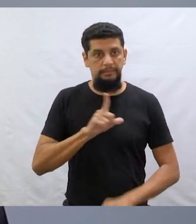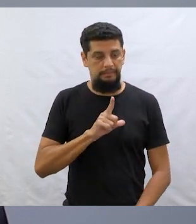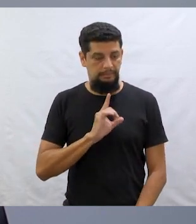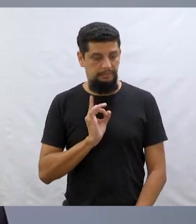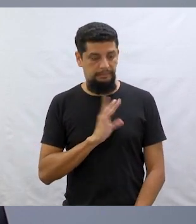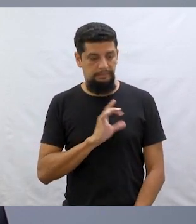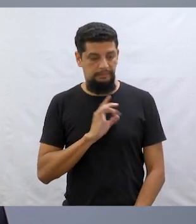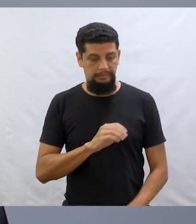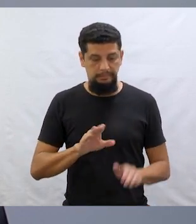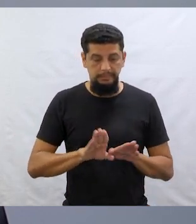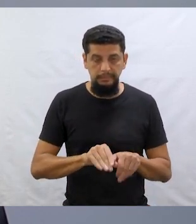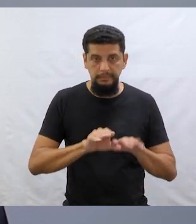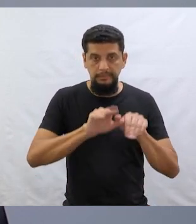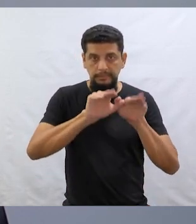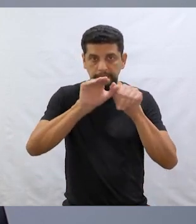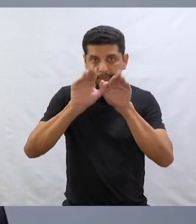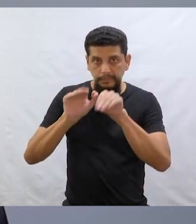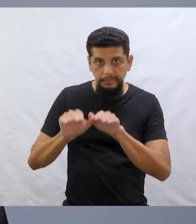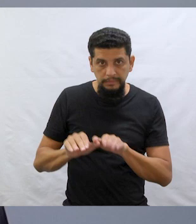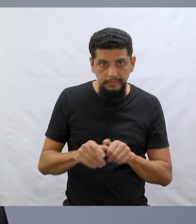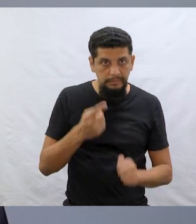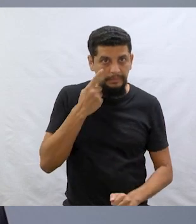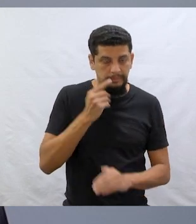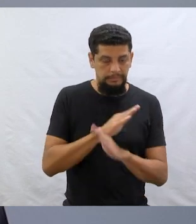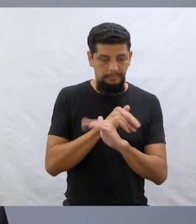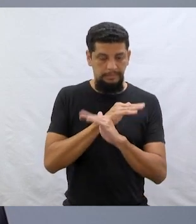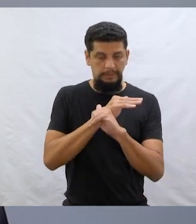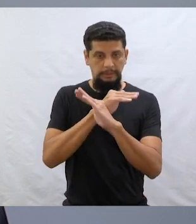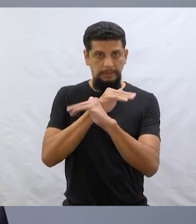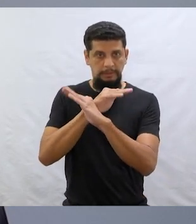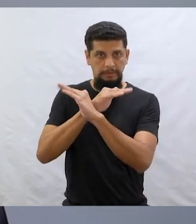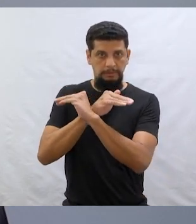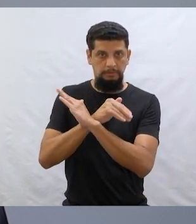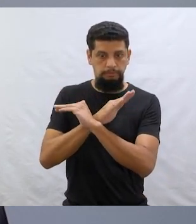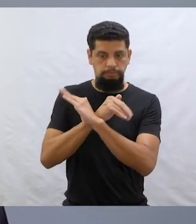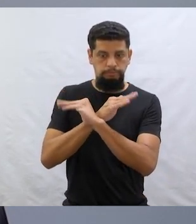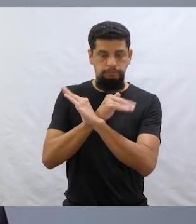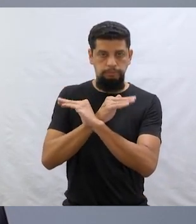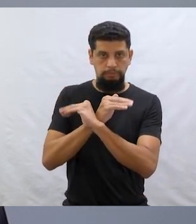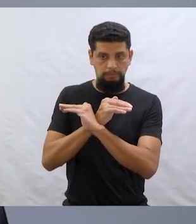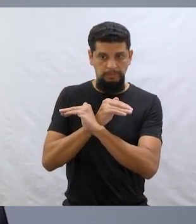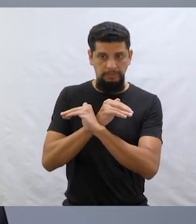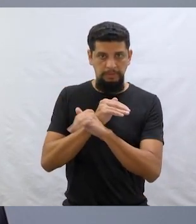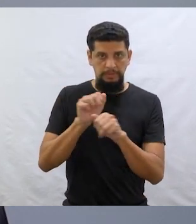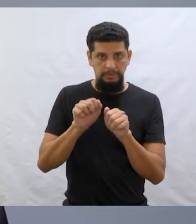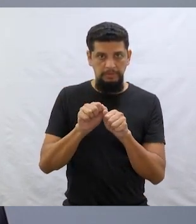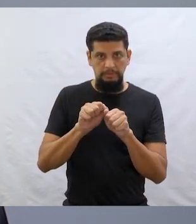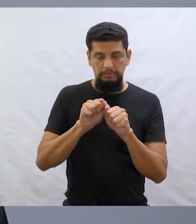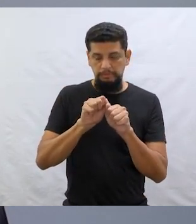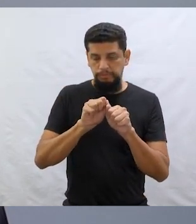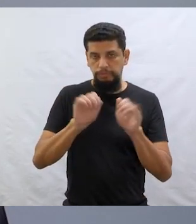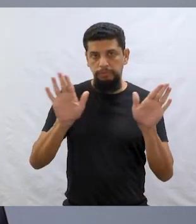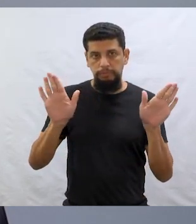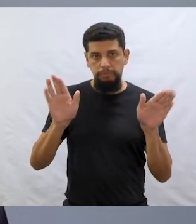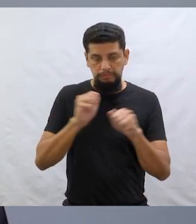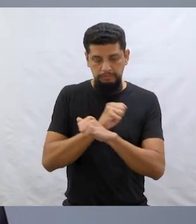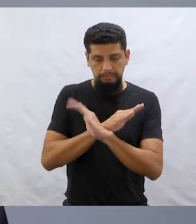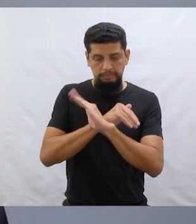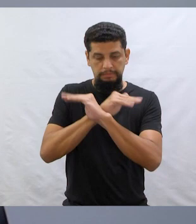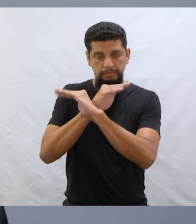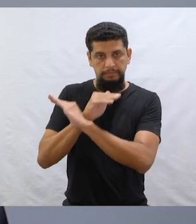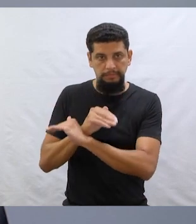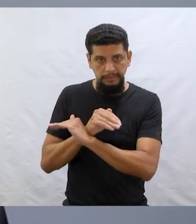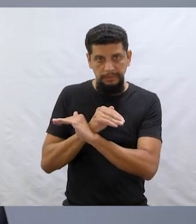medo, é do gavião. Olha as asas, quando ele tá voando, ele abre as asas bem